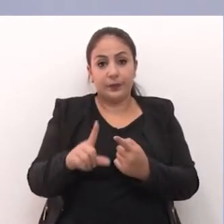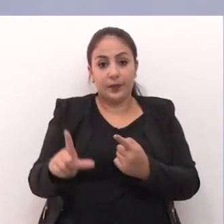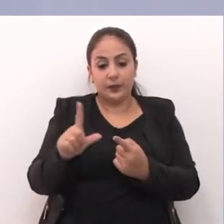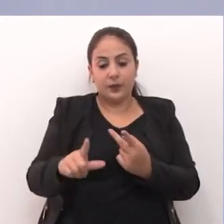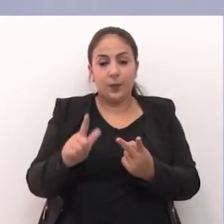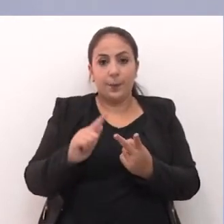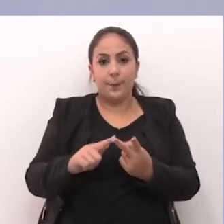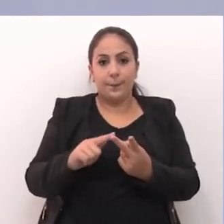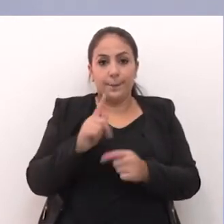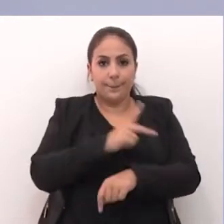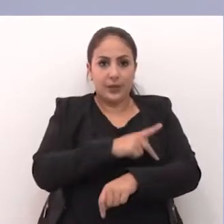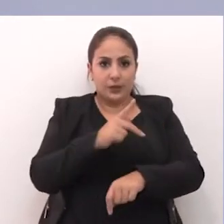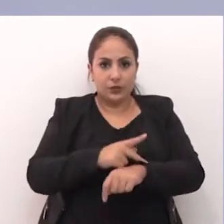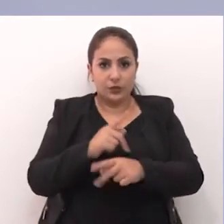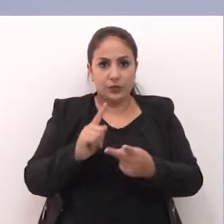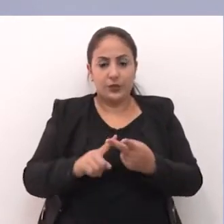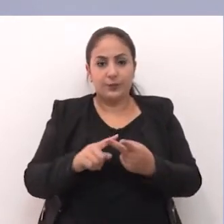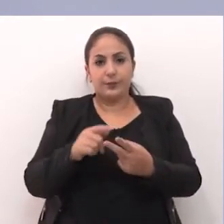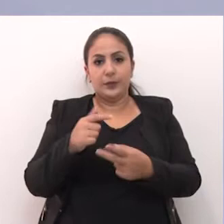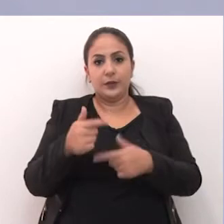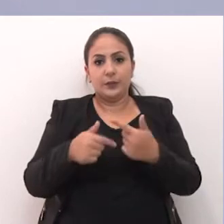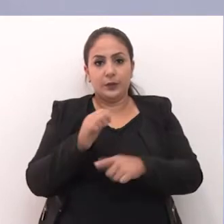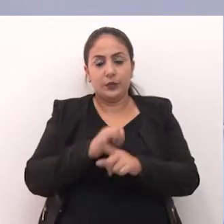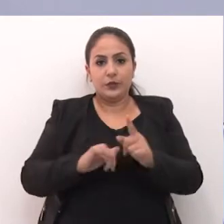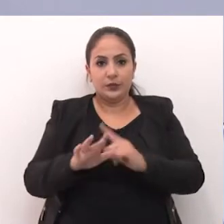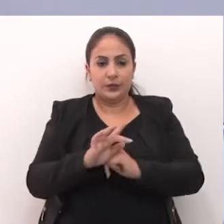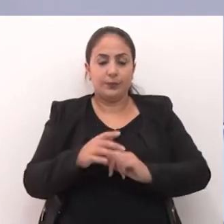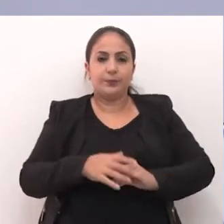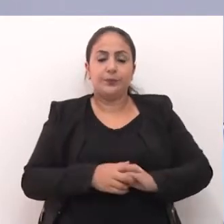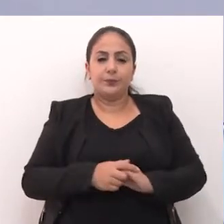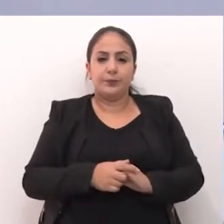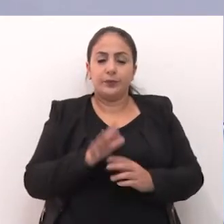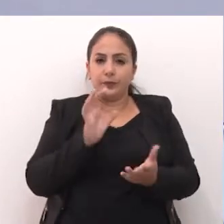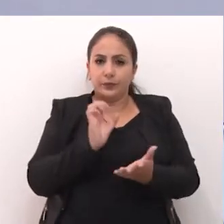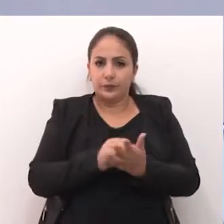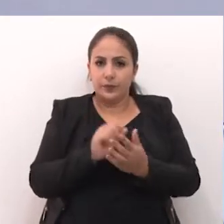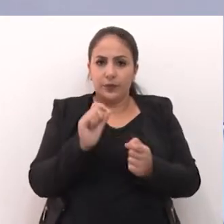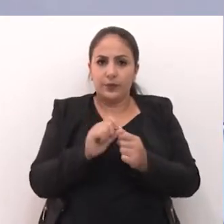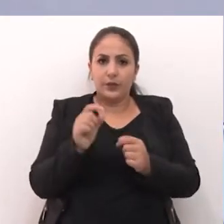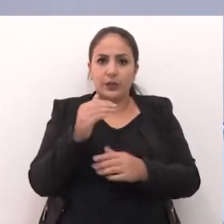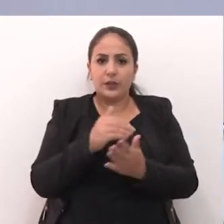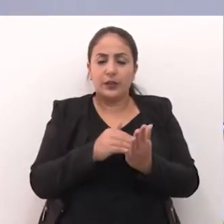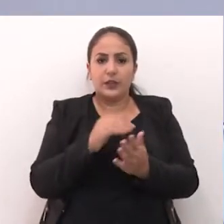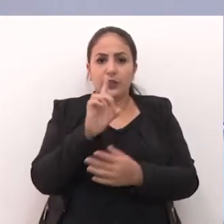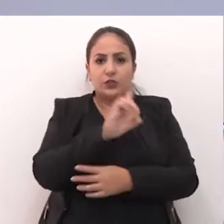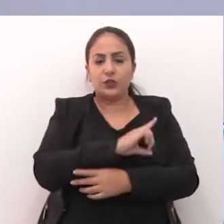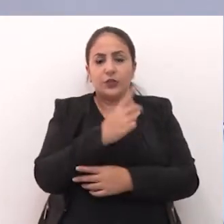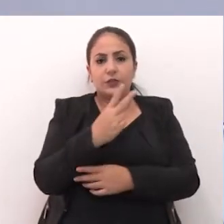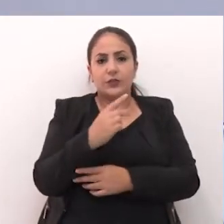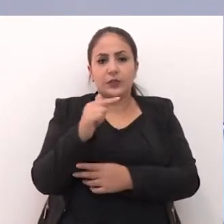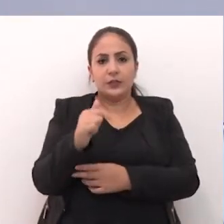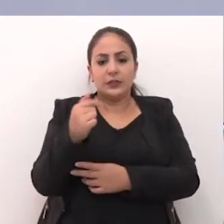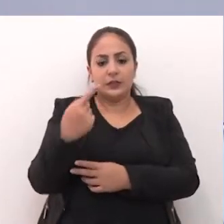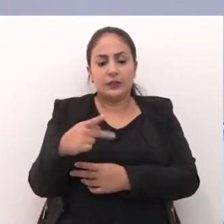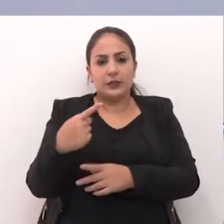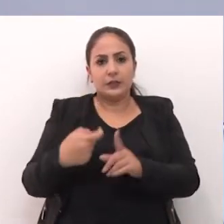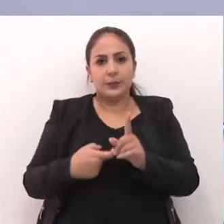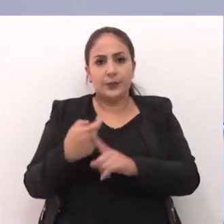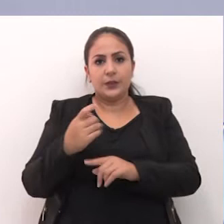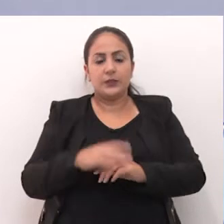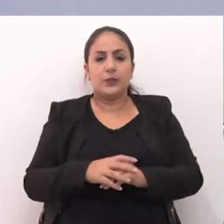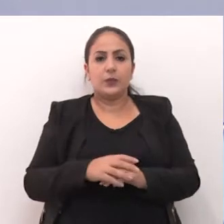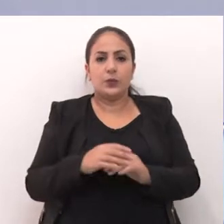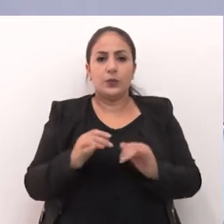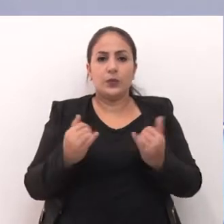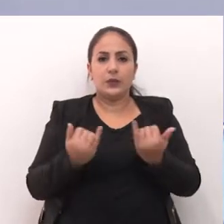licenciatura, pedagogia e serviço social. O cadastro deve ser feito até o dia 27 deste mês pelo